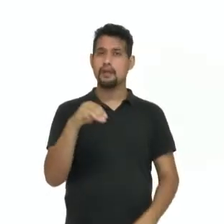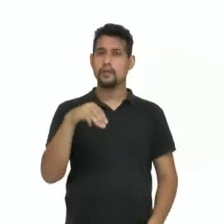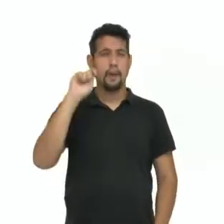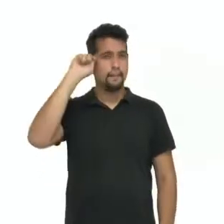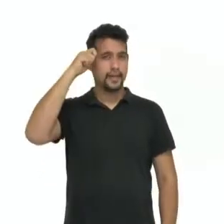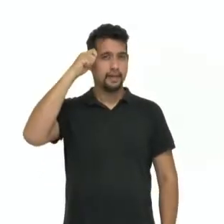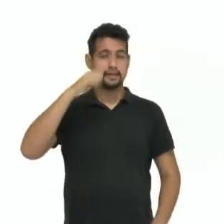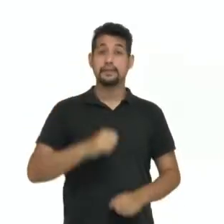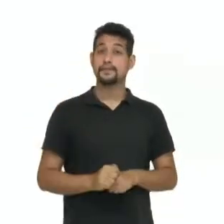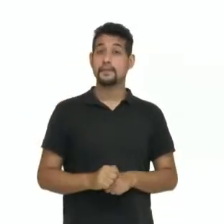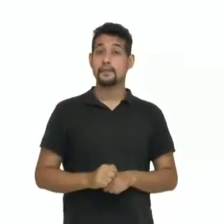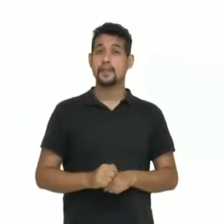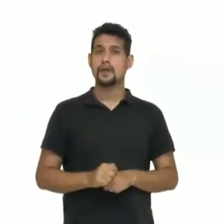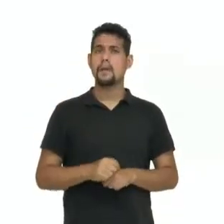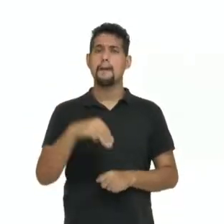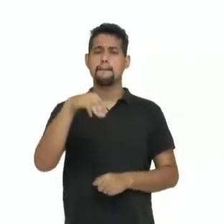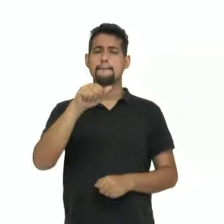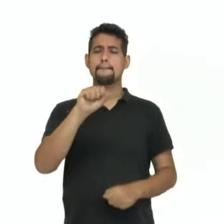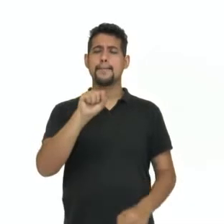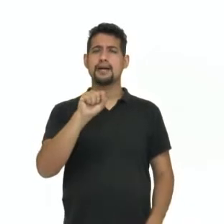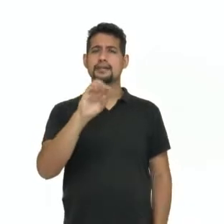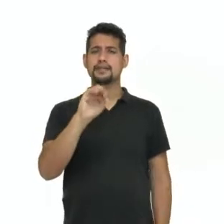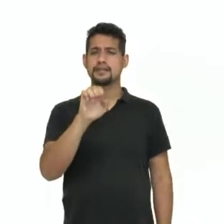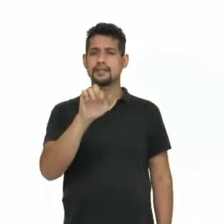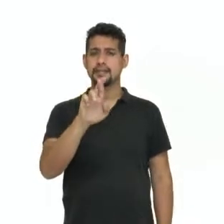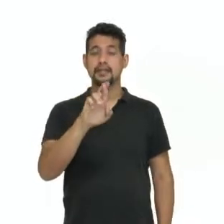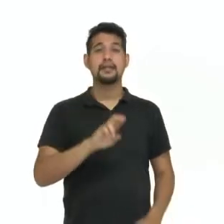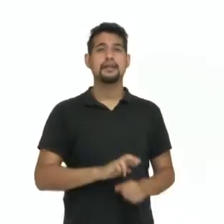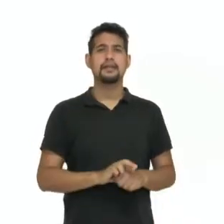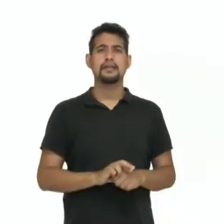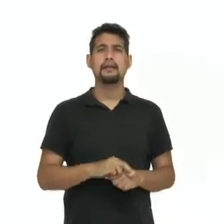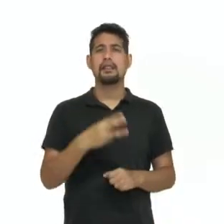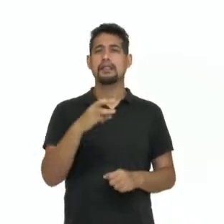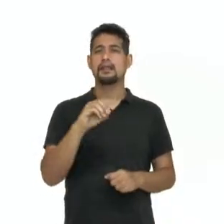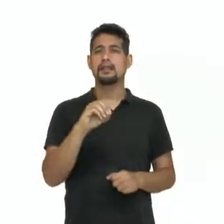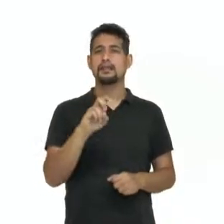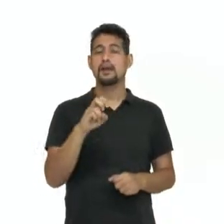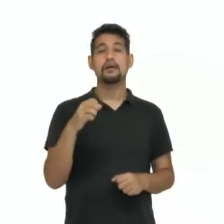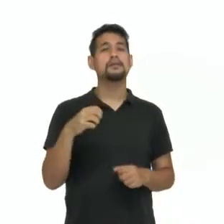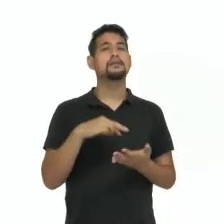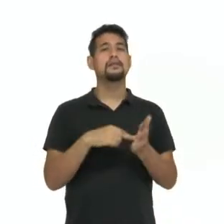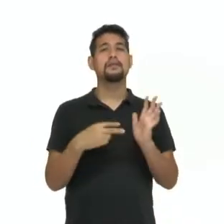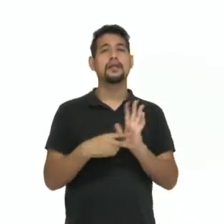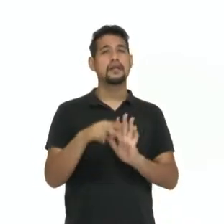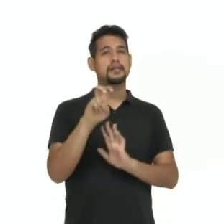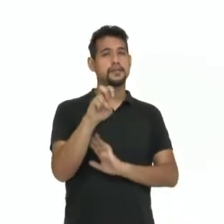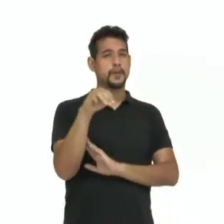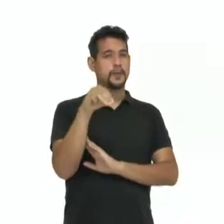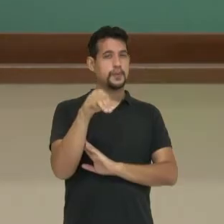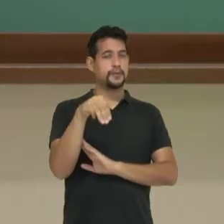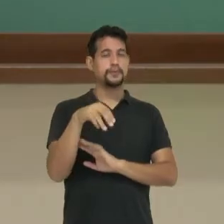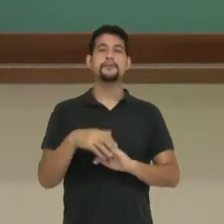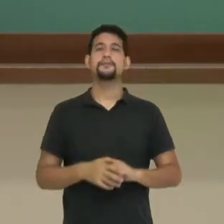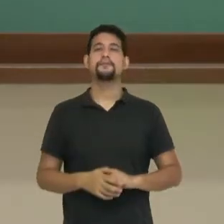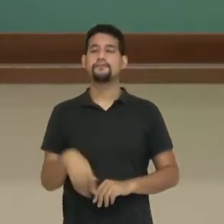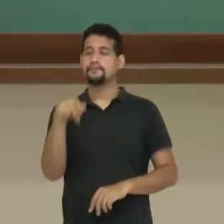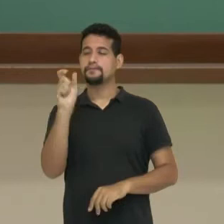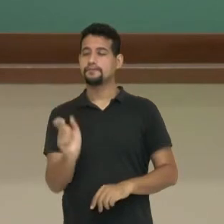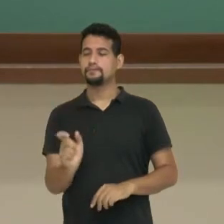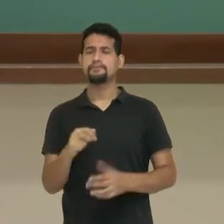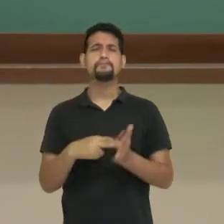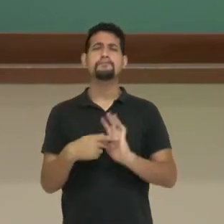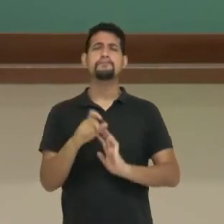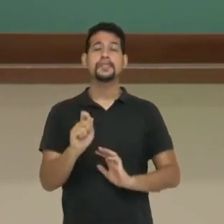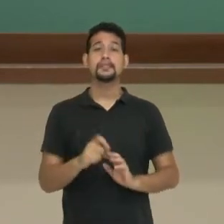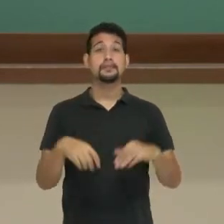preta. O Master, então, de 30 anos são 5 minutos. Essas características